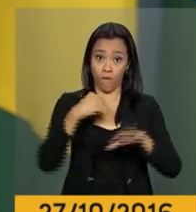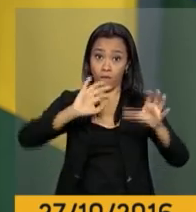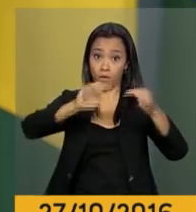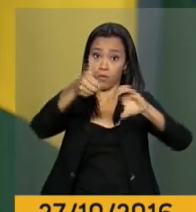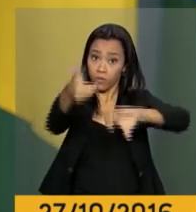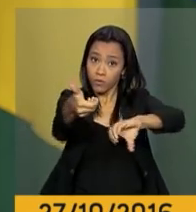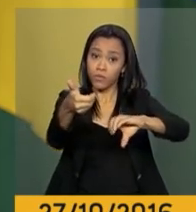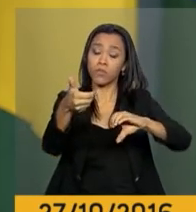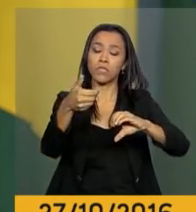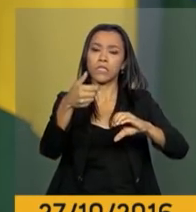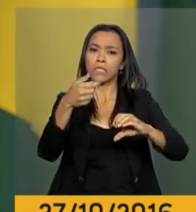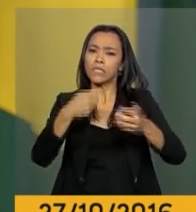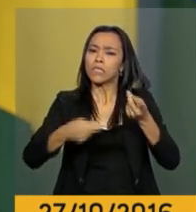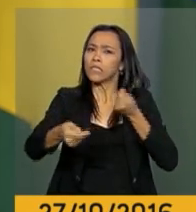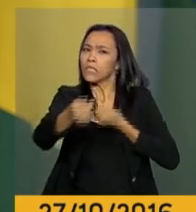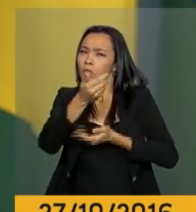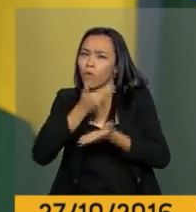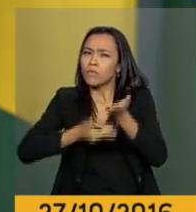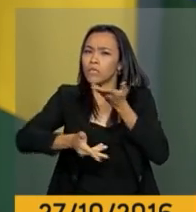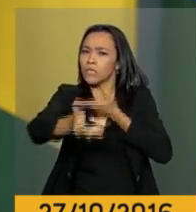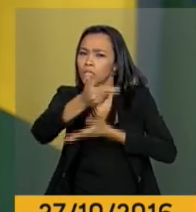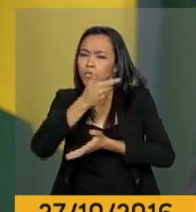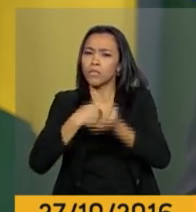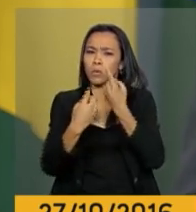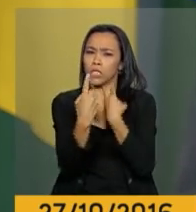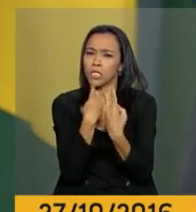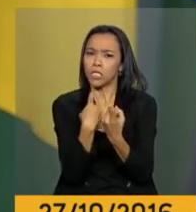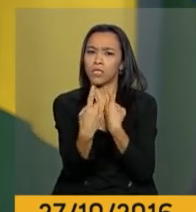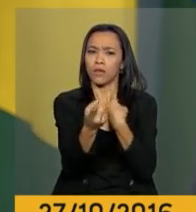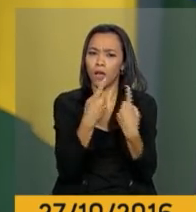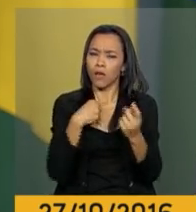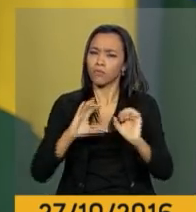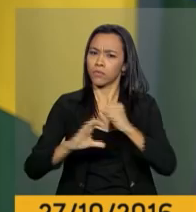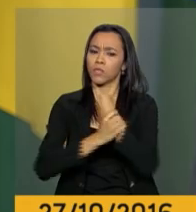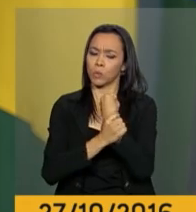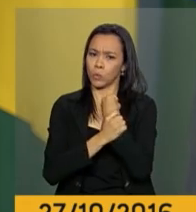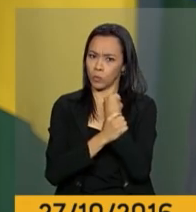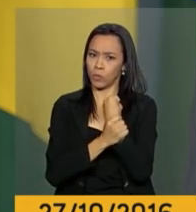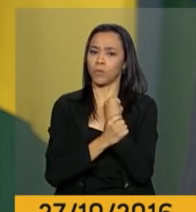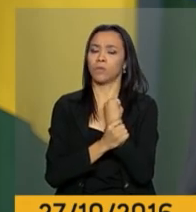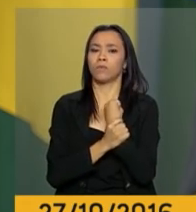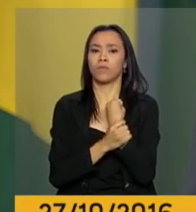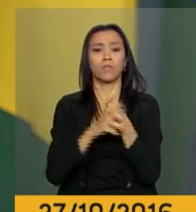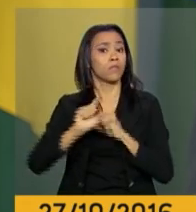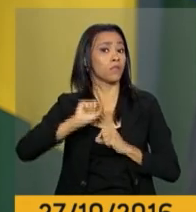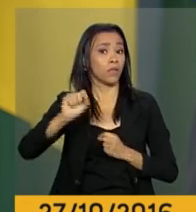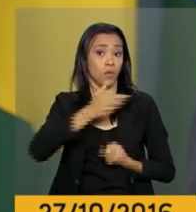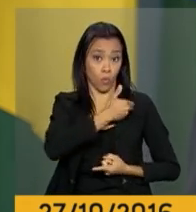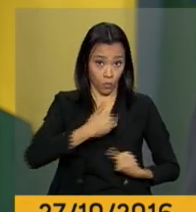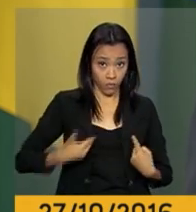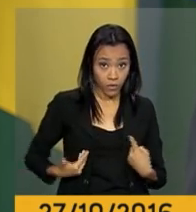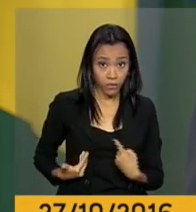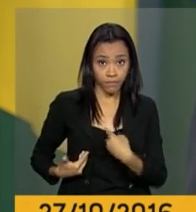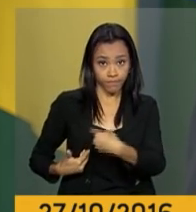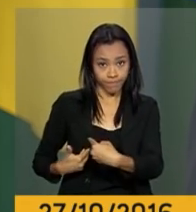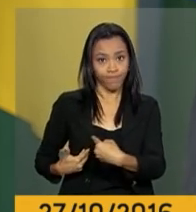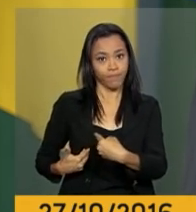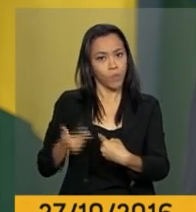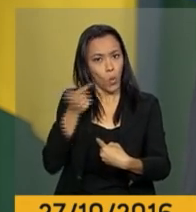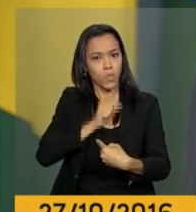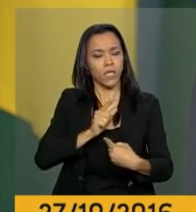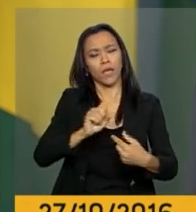na convicção mais democrática, absoluta, segura, firme, de que governo se exerce